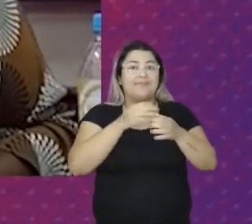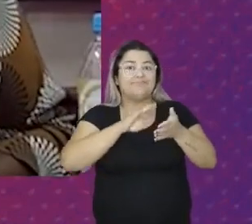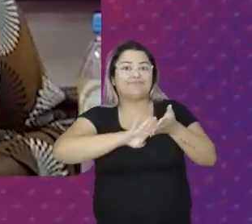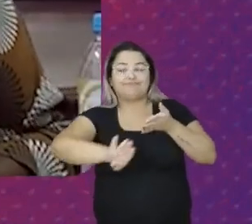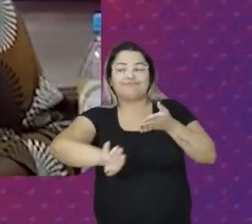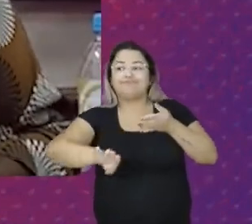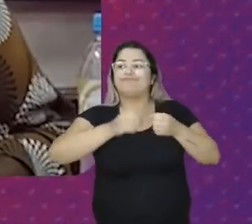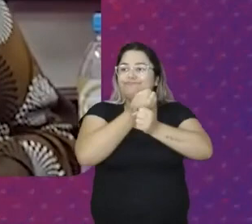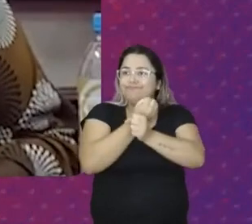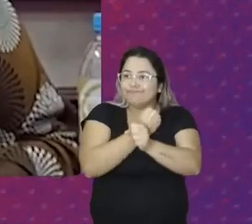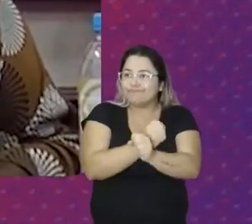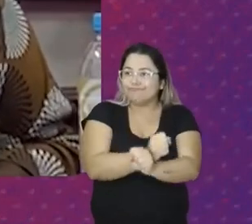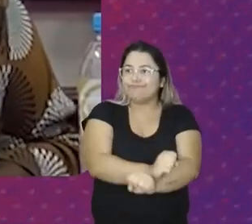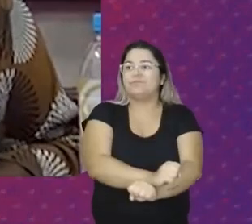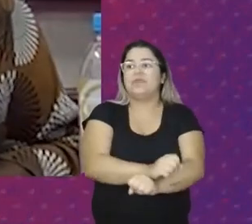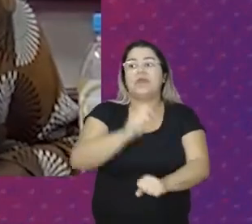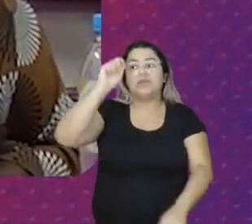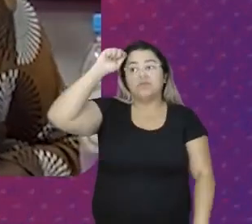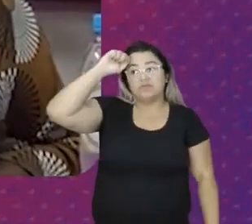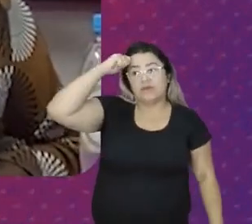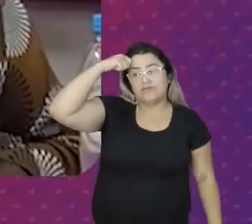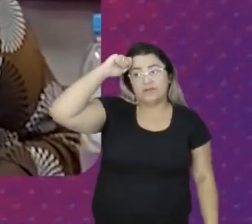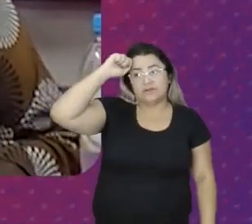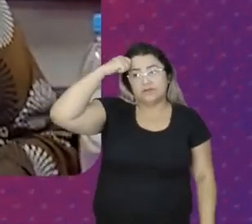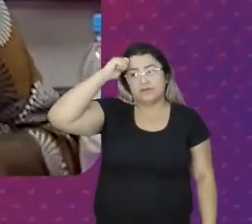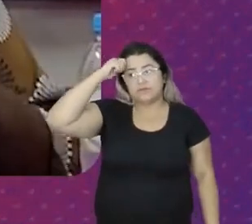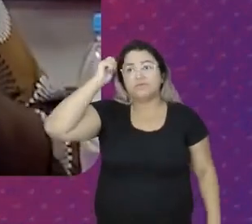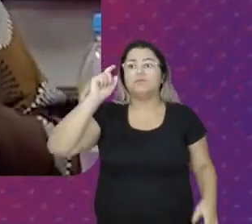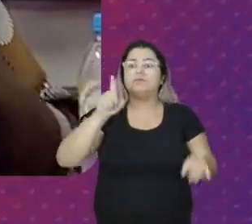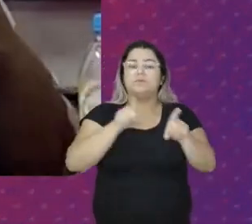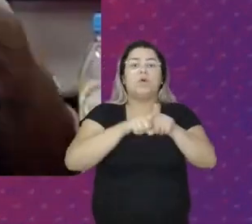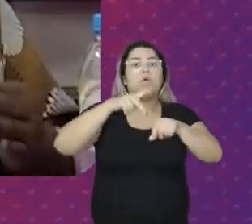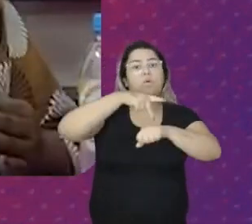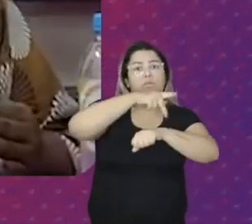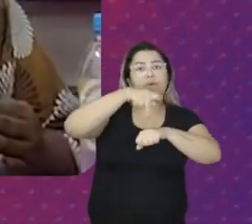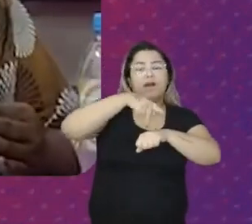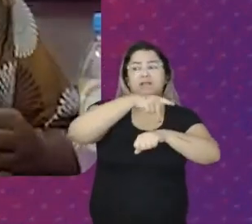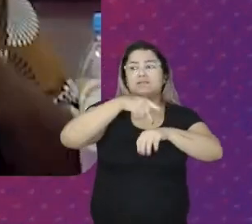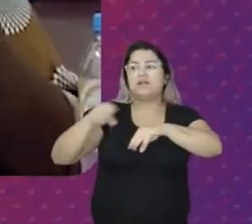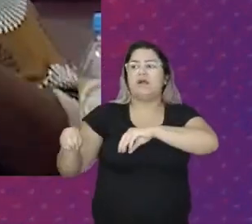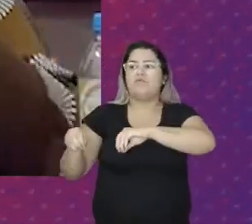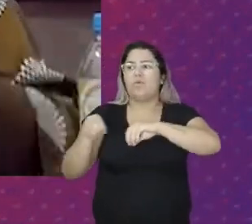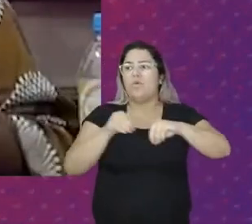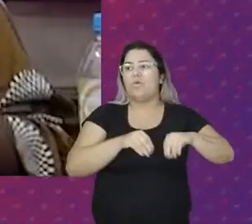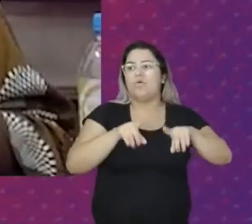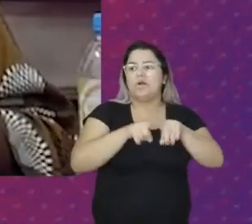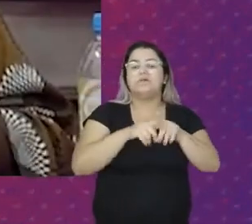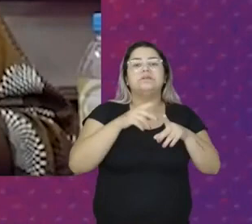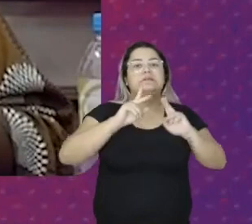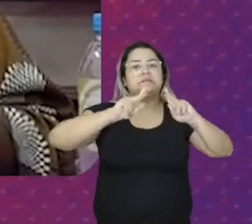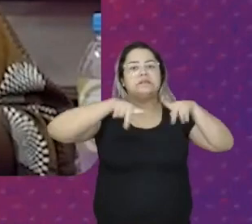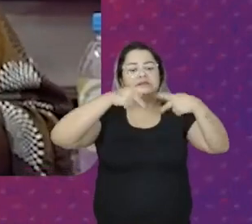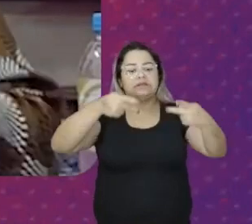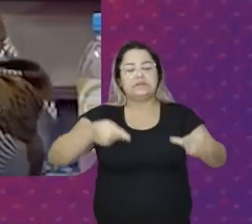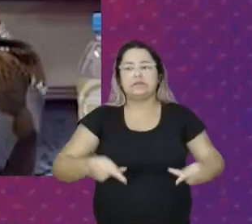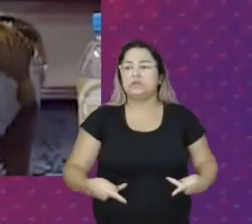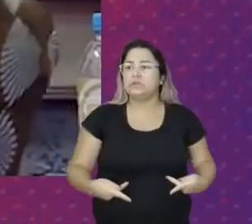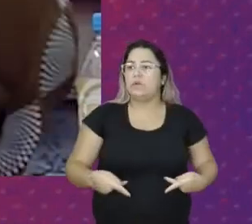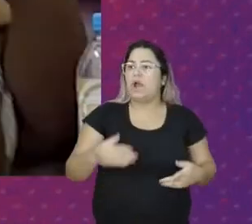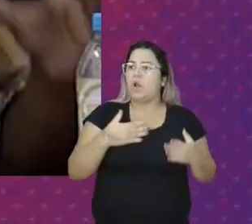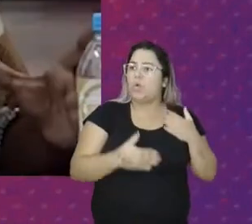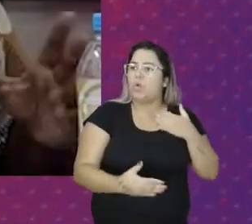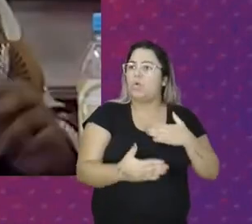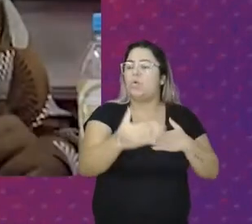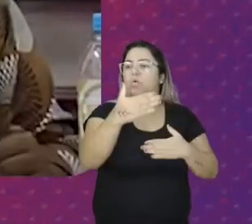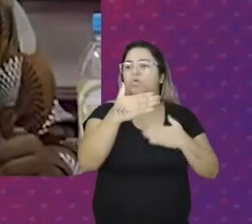escravidão de africanos. Foi o país que mais traficou seres humanos ao longo